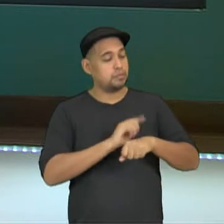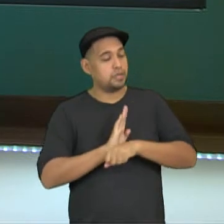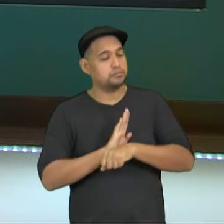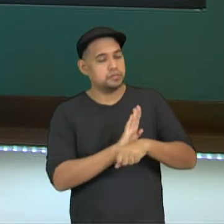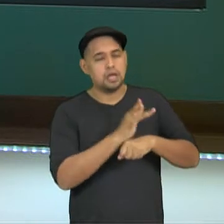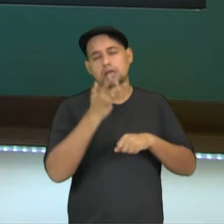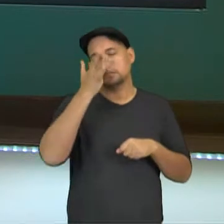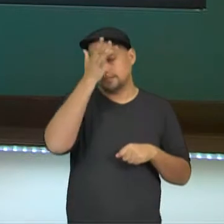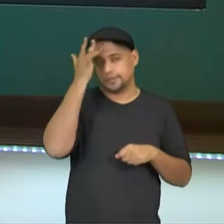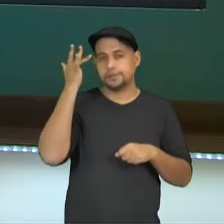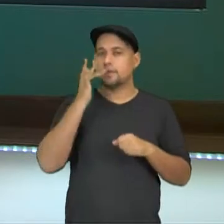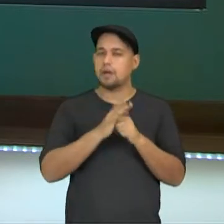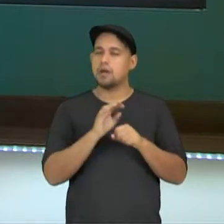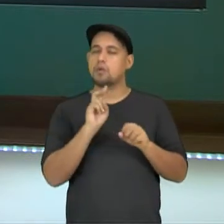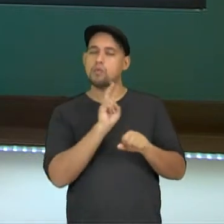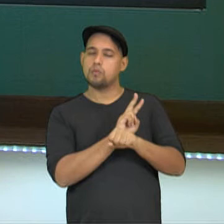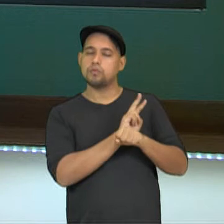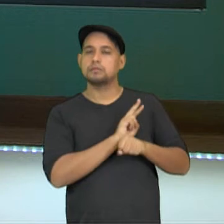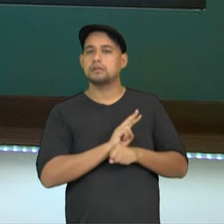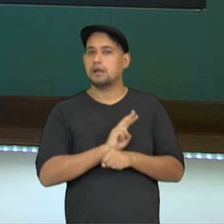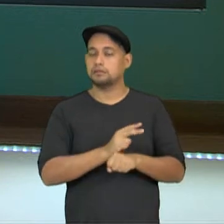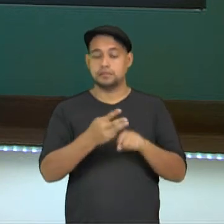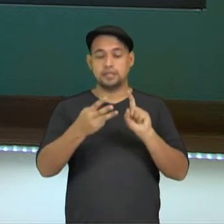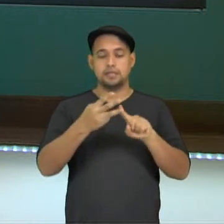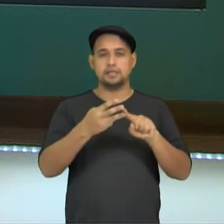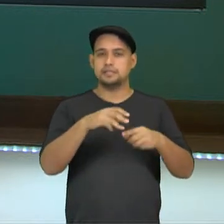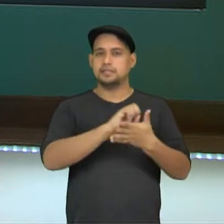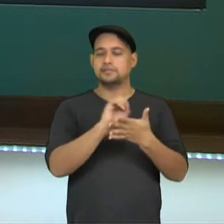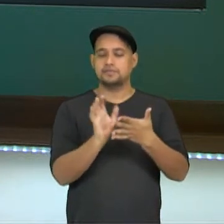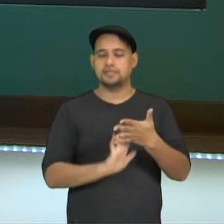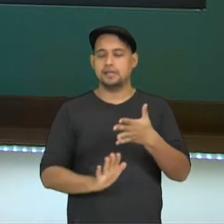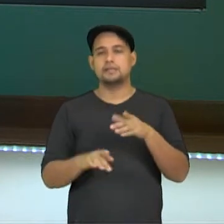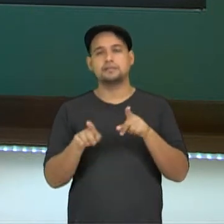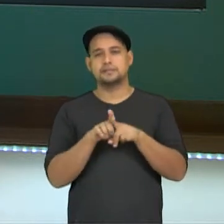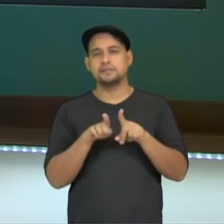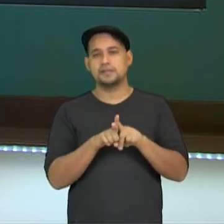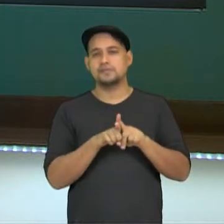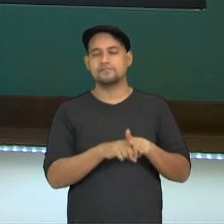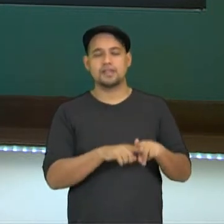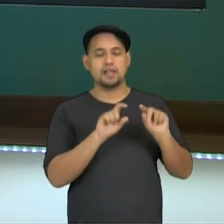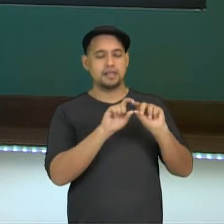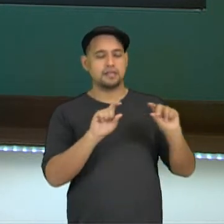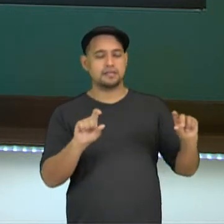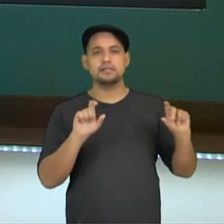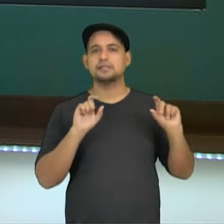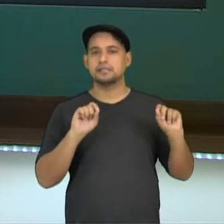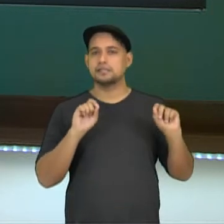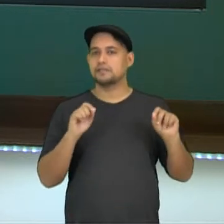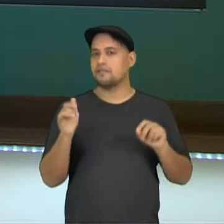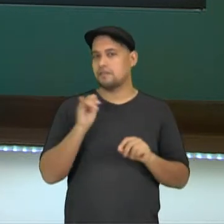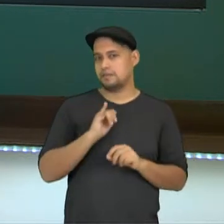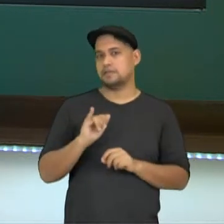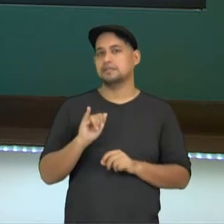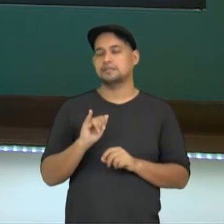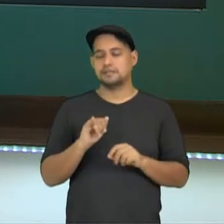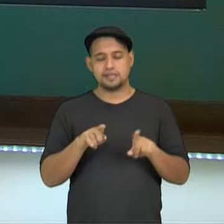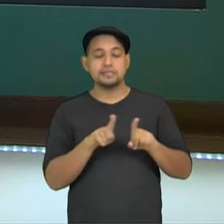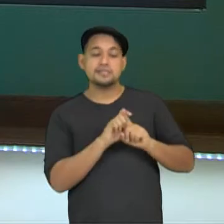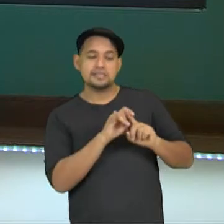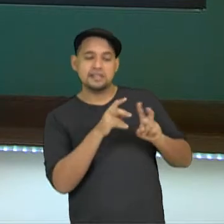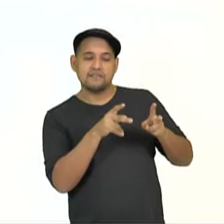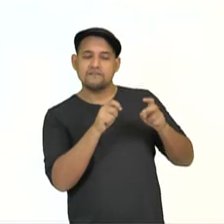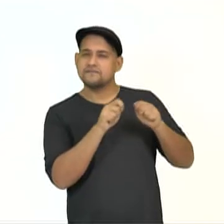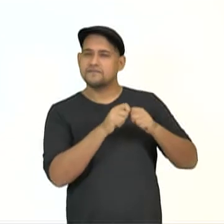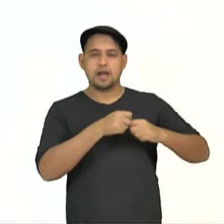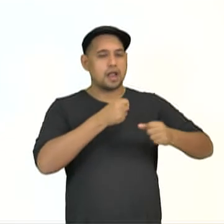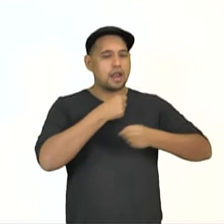pessoas a se protegerem. Terceira atividade referente a esse trecho de notícia que nós lemos. Se você fosse fazer